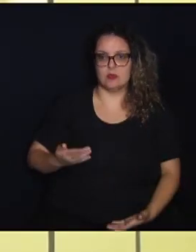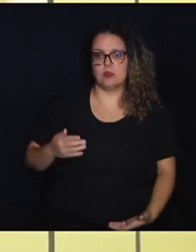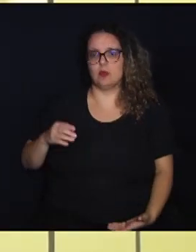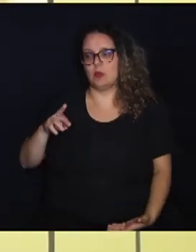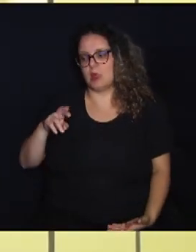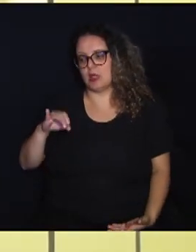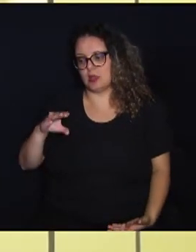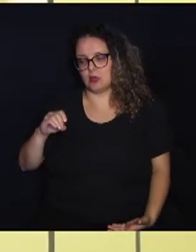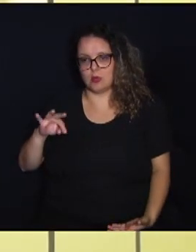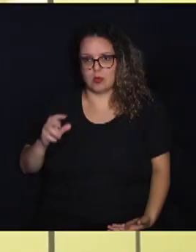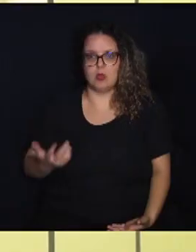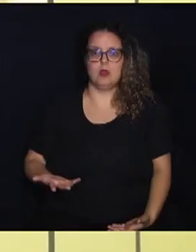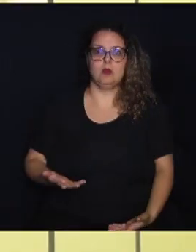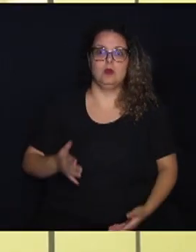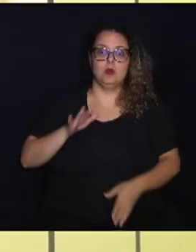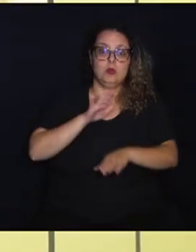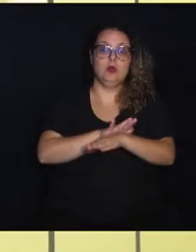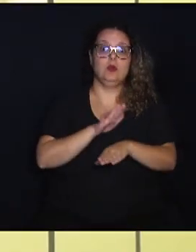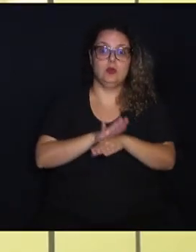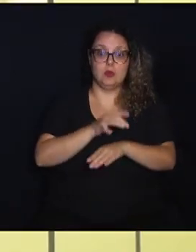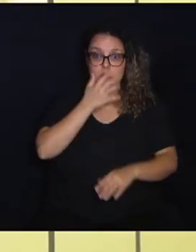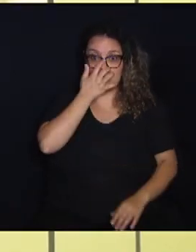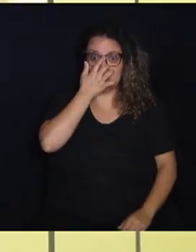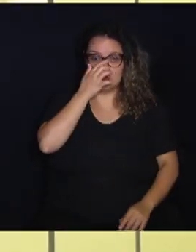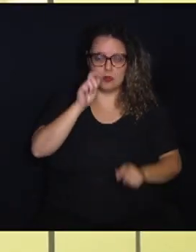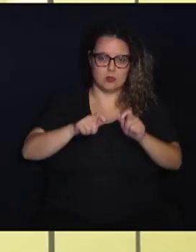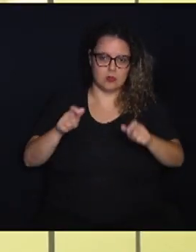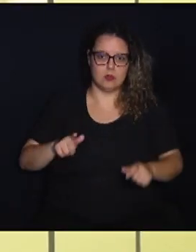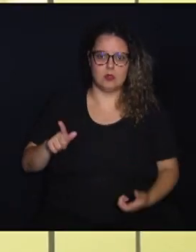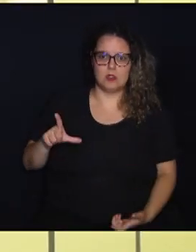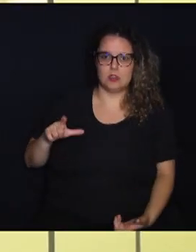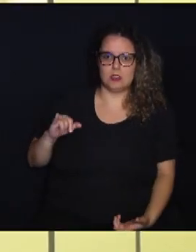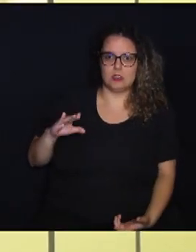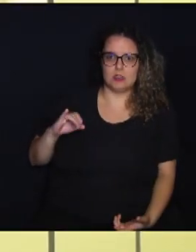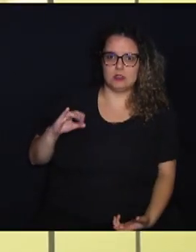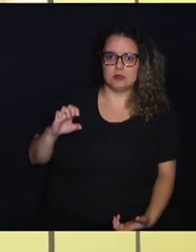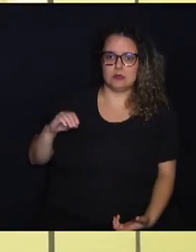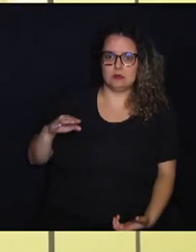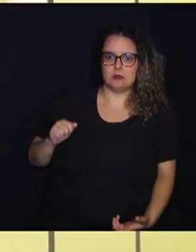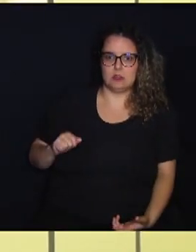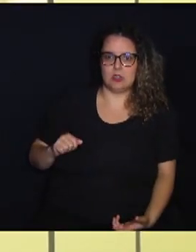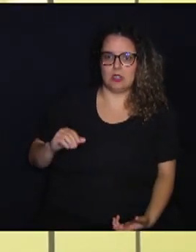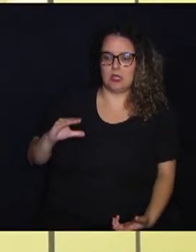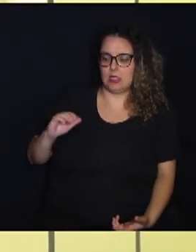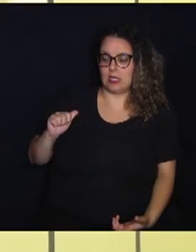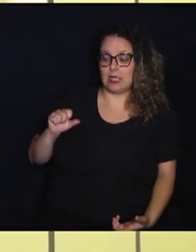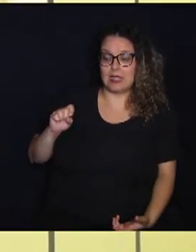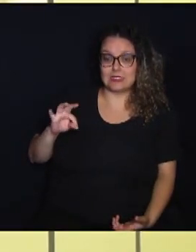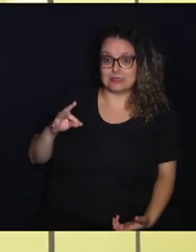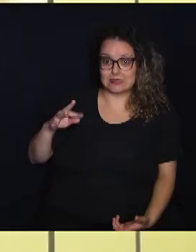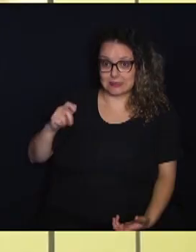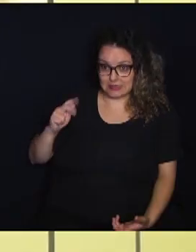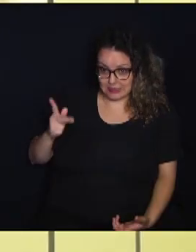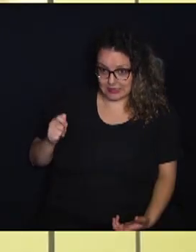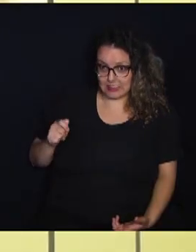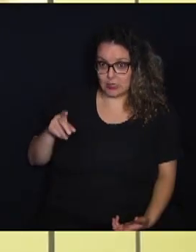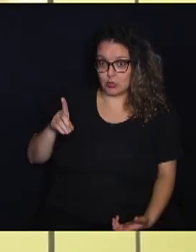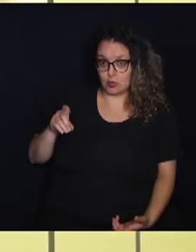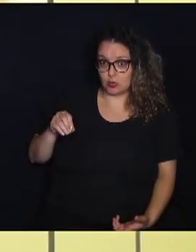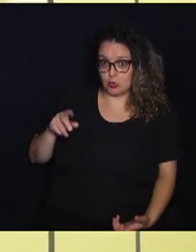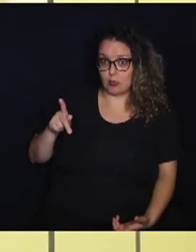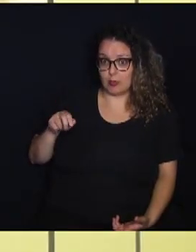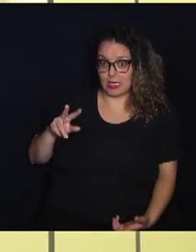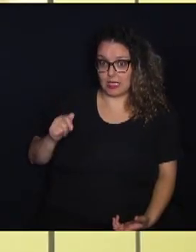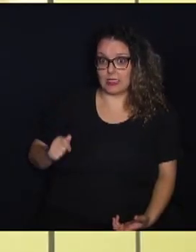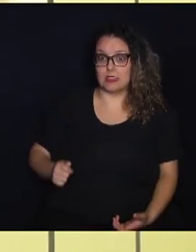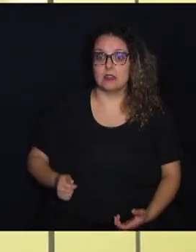coisa que ajuda muito o pessoal que tem glicemia, gente, castanha do Pará. Castanha do Pará é algo que pode estar